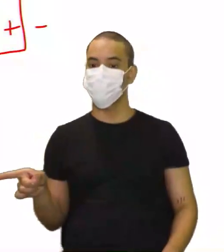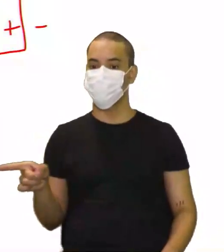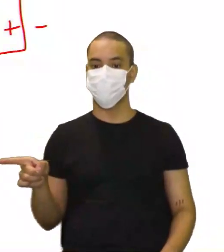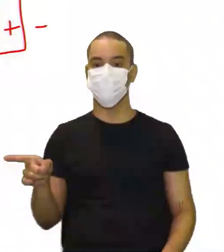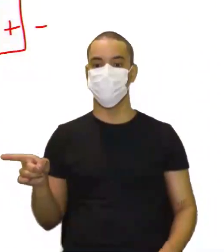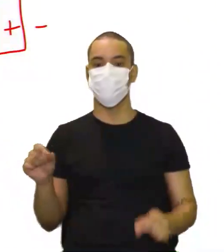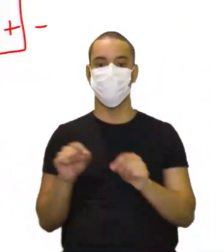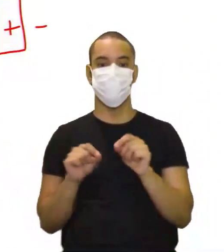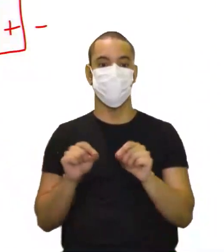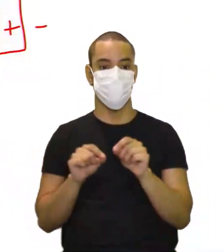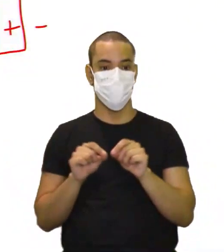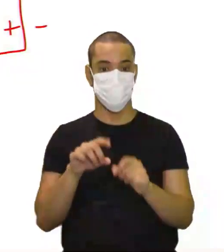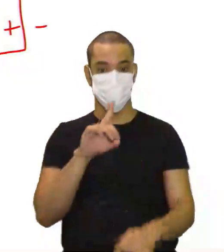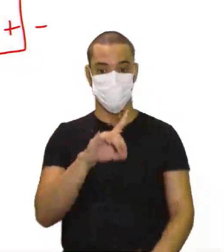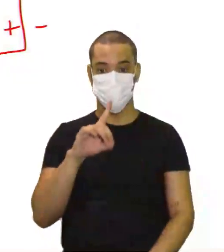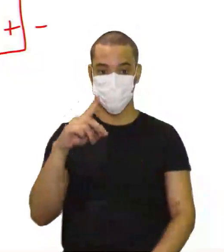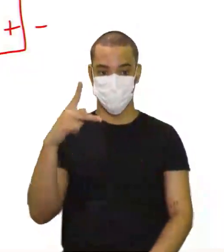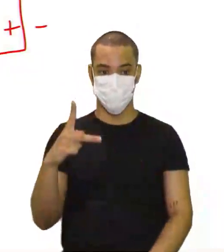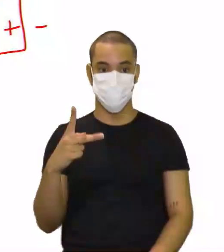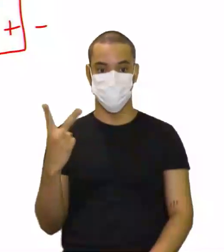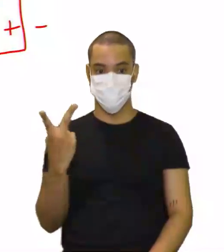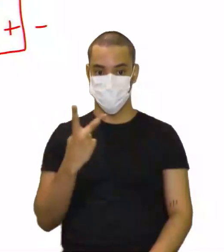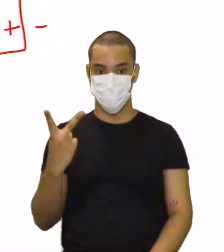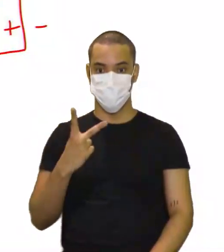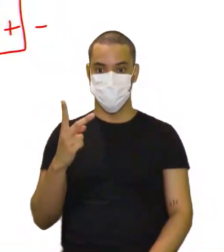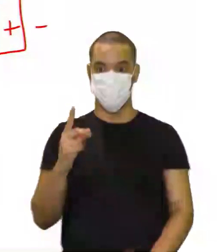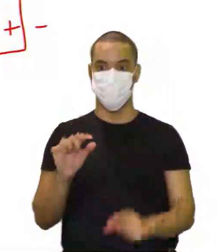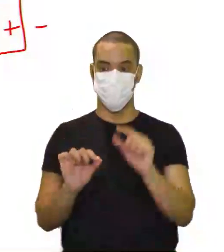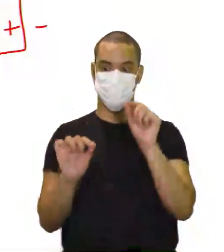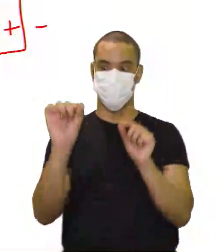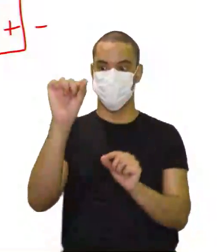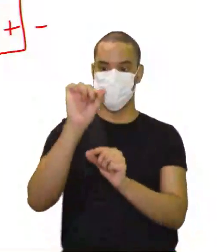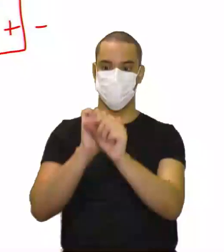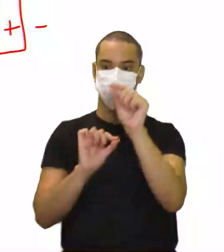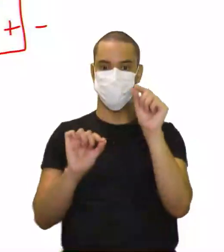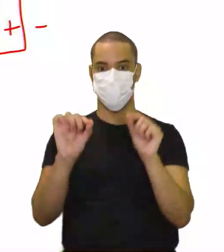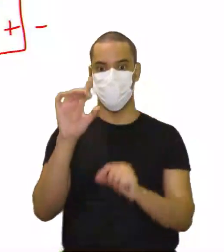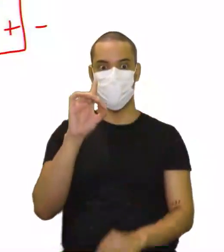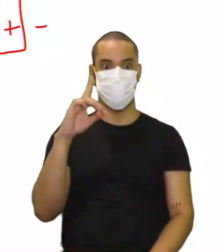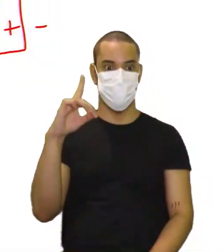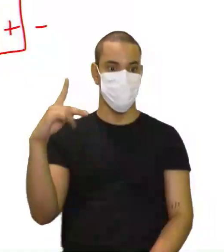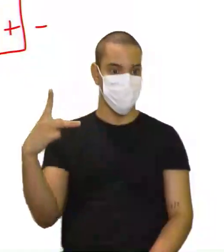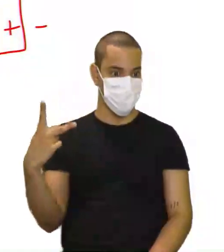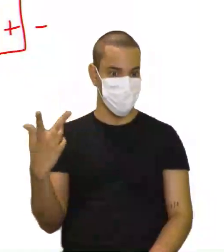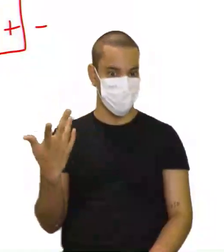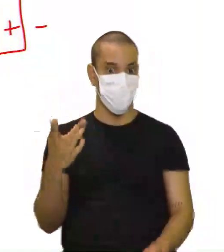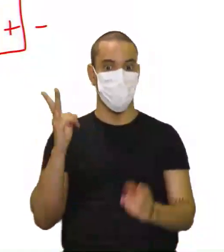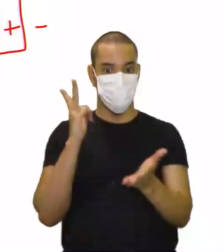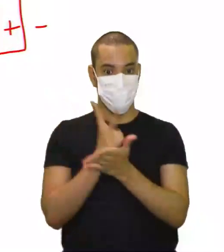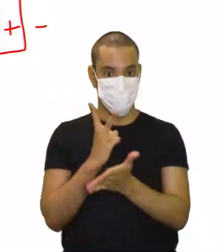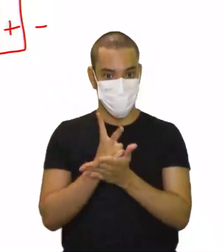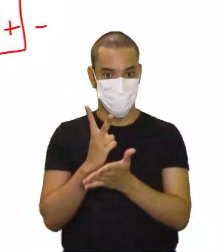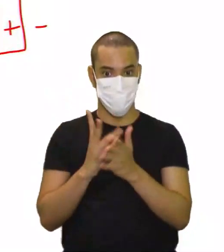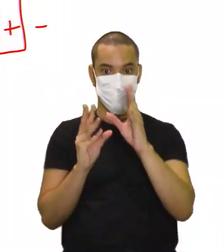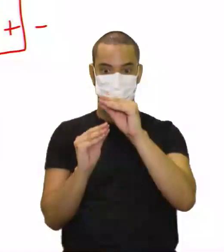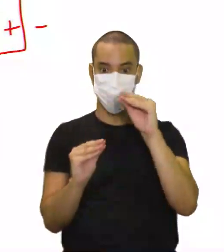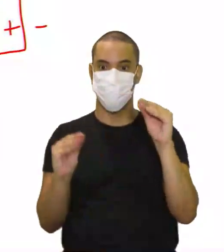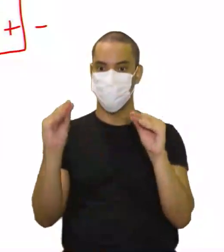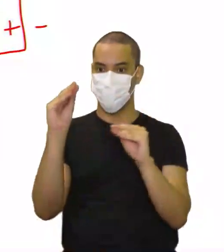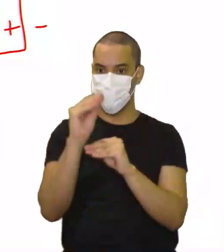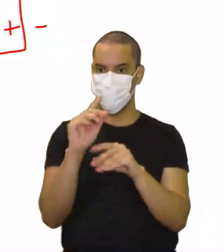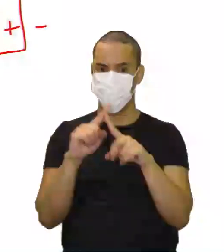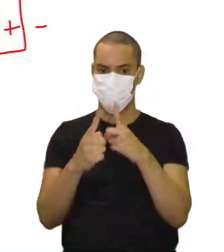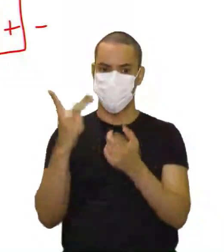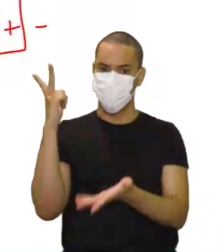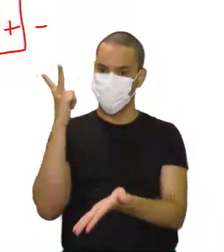mantendo a diferença de potencial entre as extremidades. Mesmo redistribuindo, ela